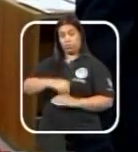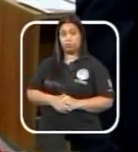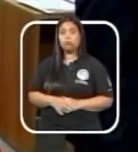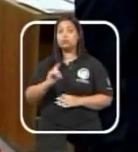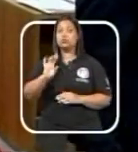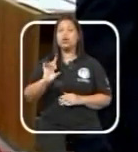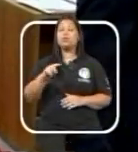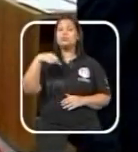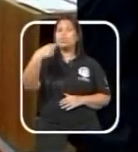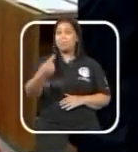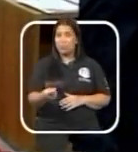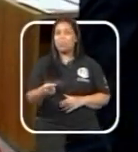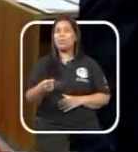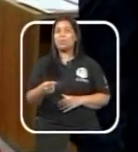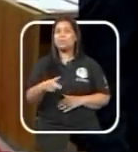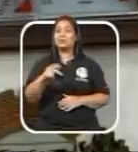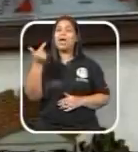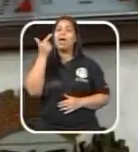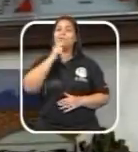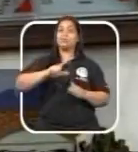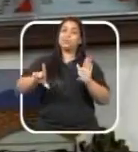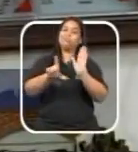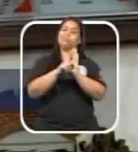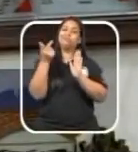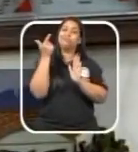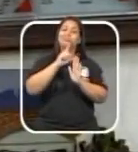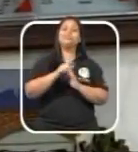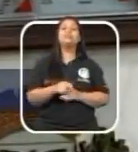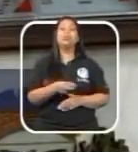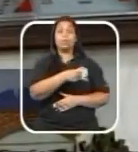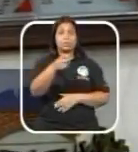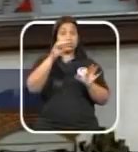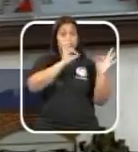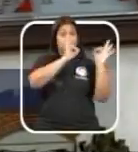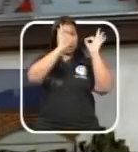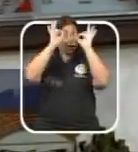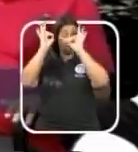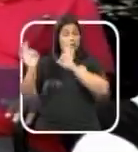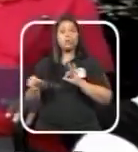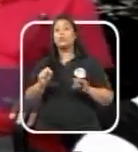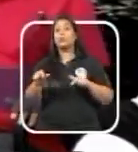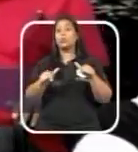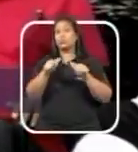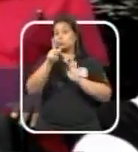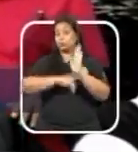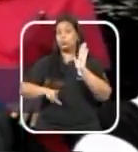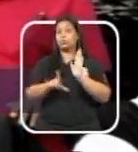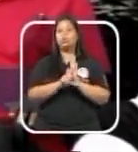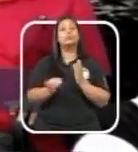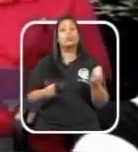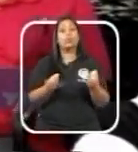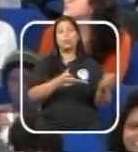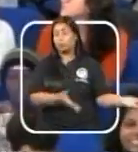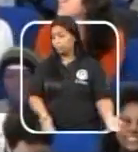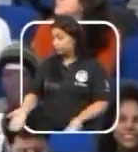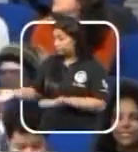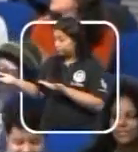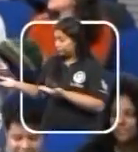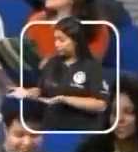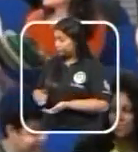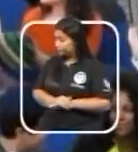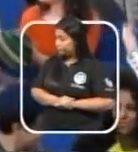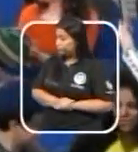Somente depois desse trâmite é que viram lei. Acompanhe a tramitação dos projetos e leis no site